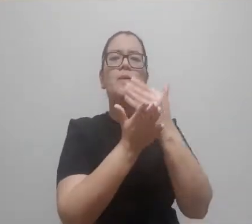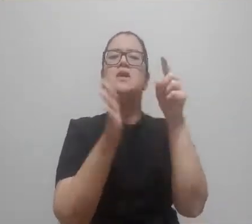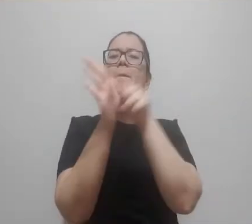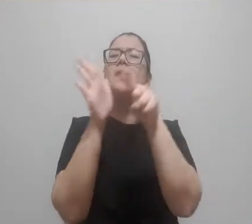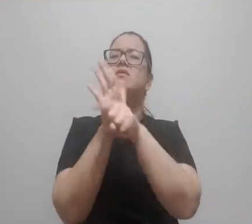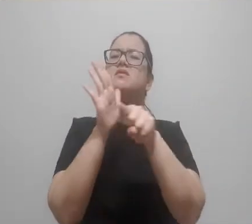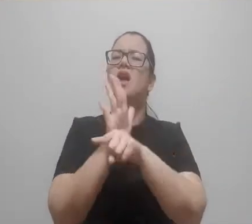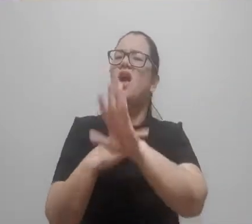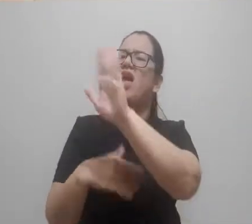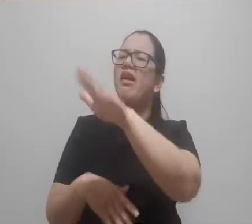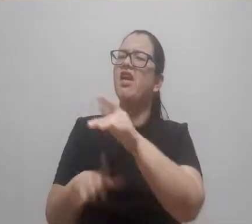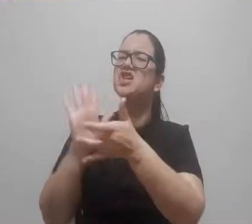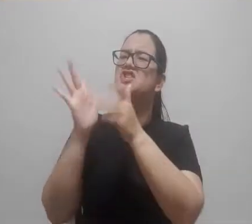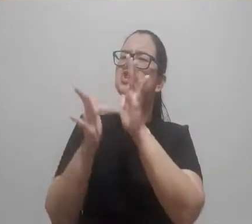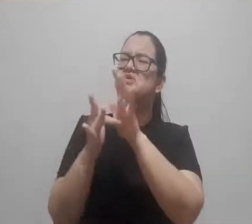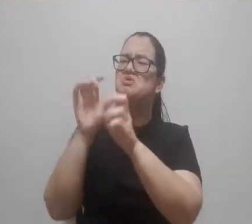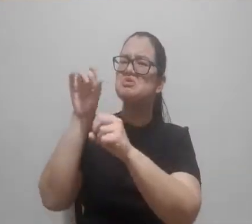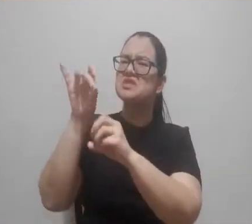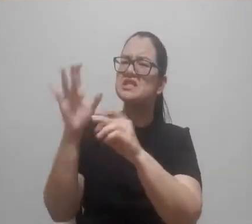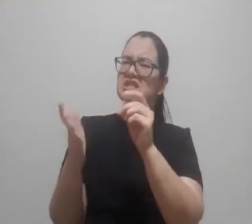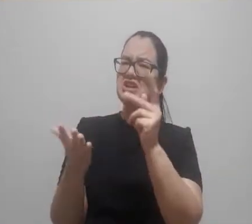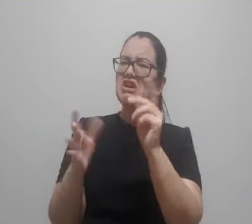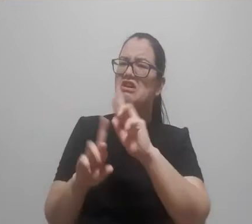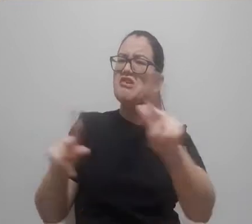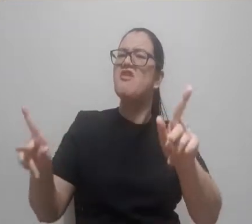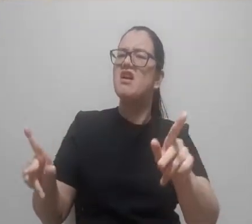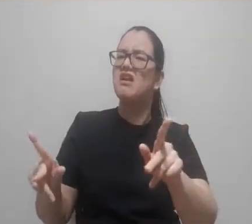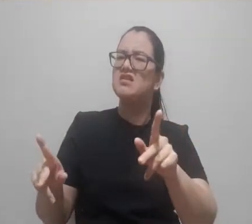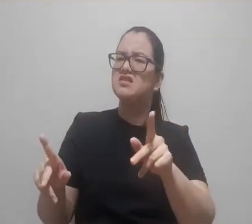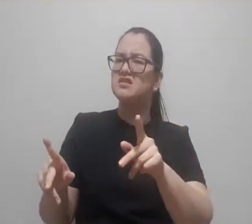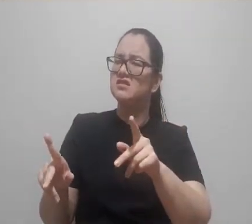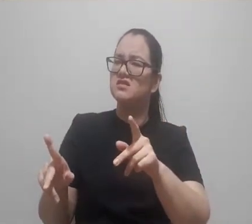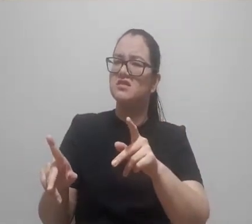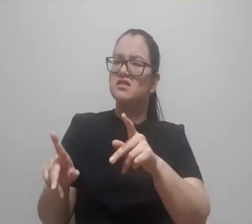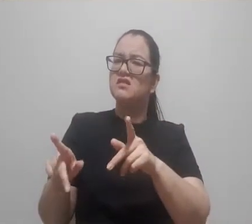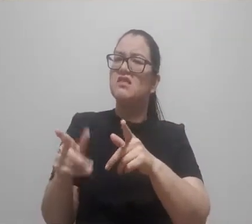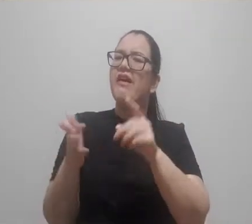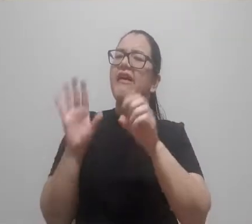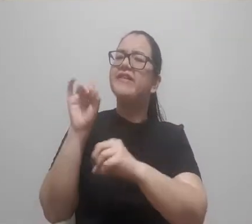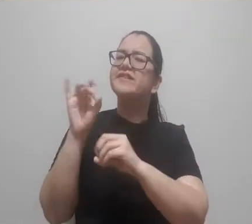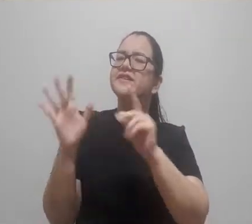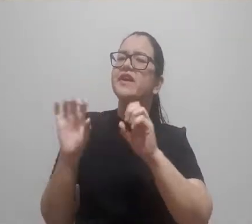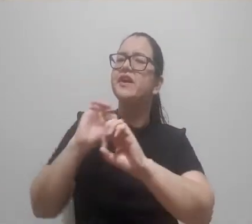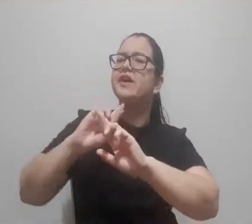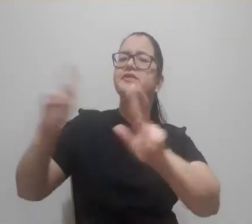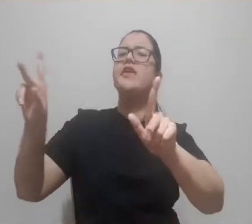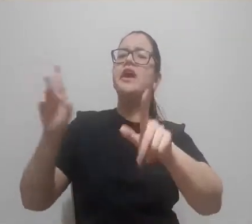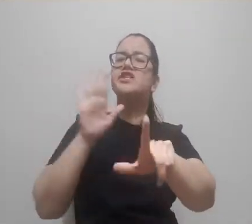judeus que eram acostumados a ouvirem os escribas e fariseus nesse contexto.